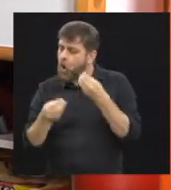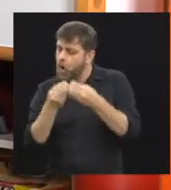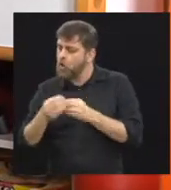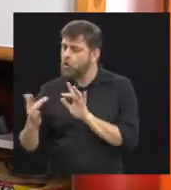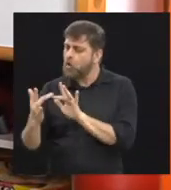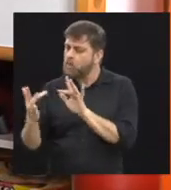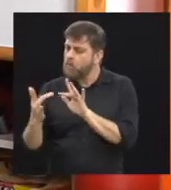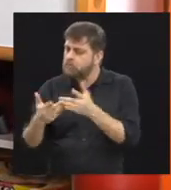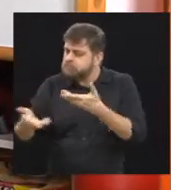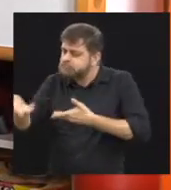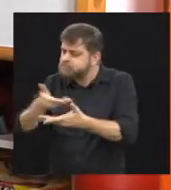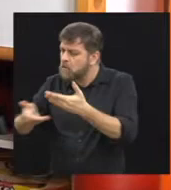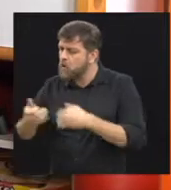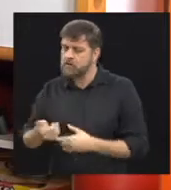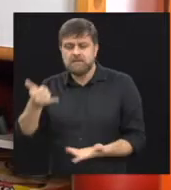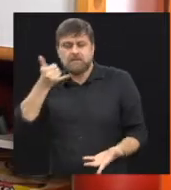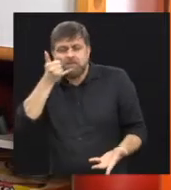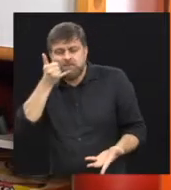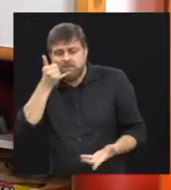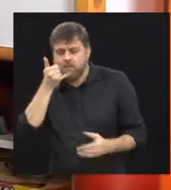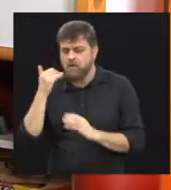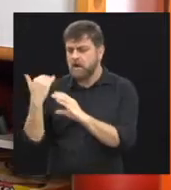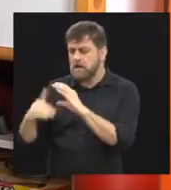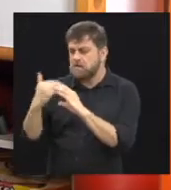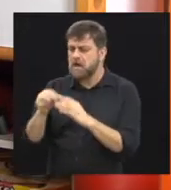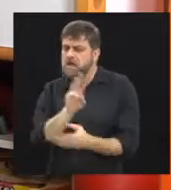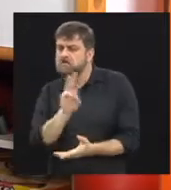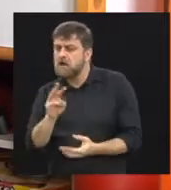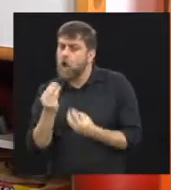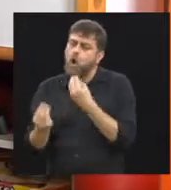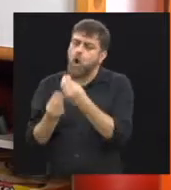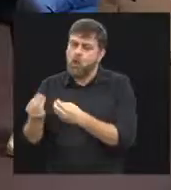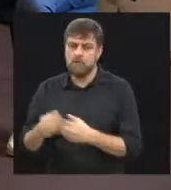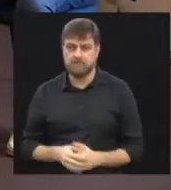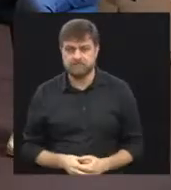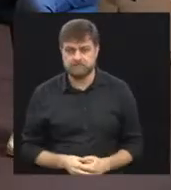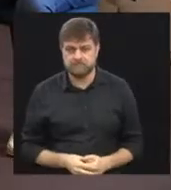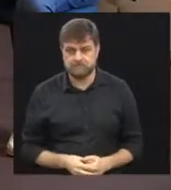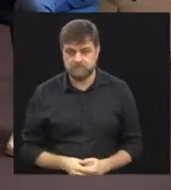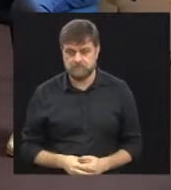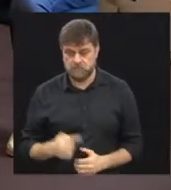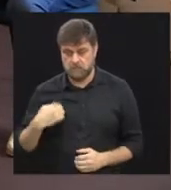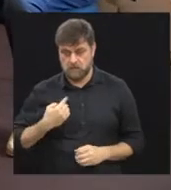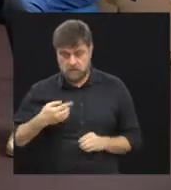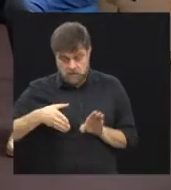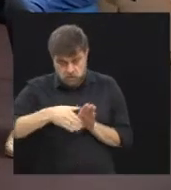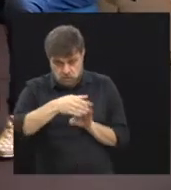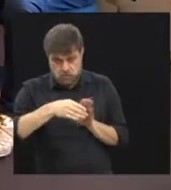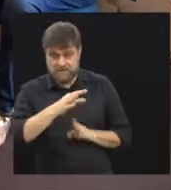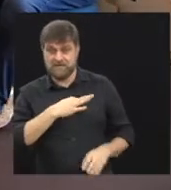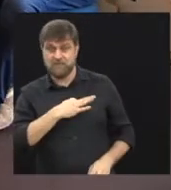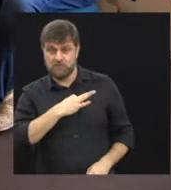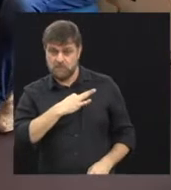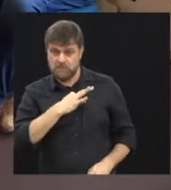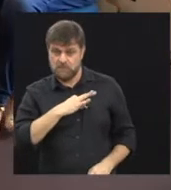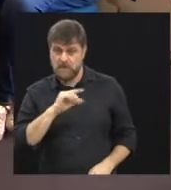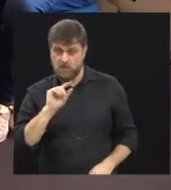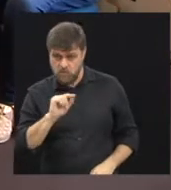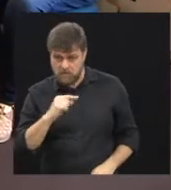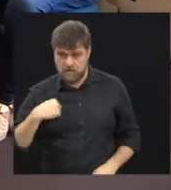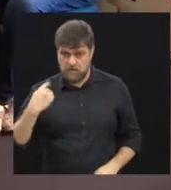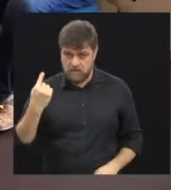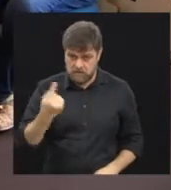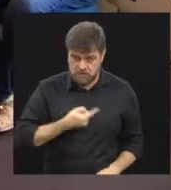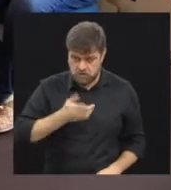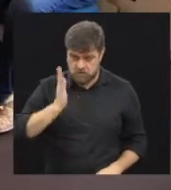entra em contato com vocês? Através de que telefone, e-mail, site? Olha, a orientação para os voluntários que a